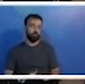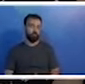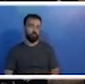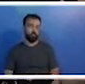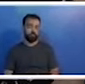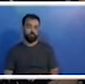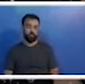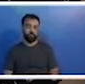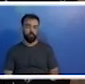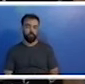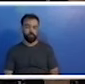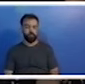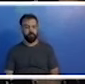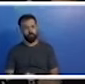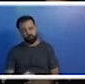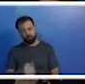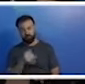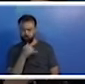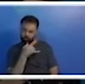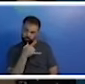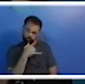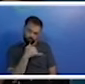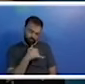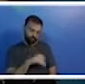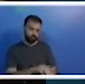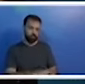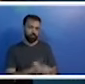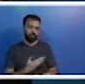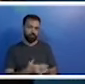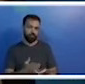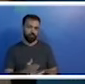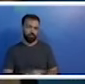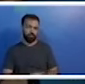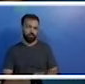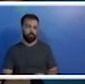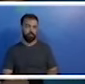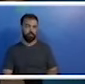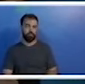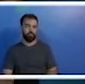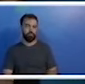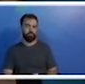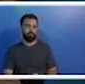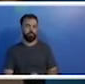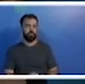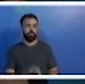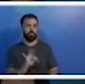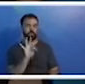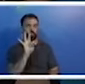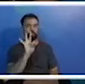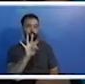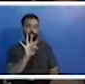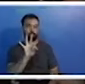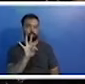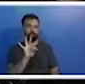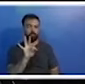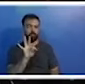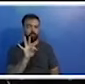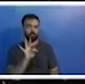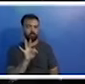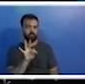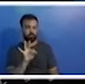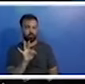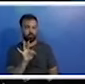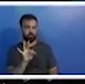vem letrinhas podem vir vamos começar nós temos a letra T